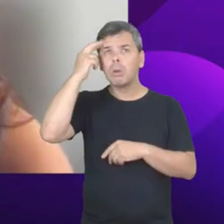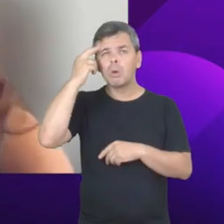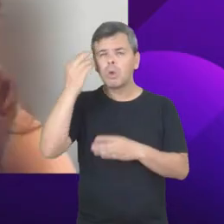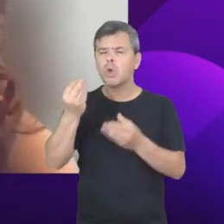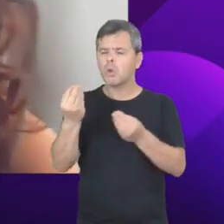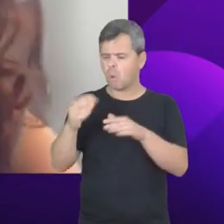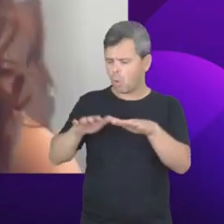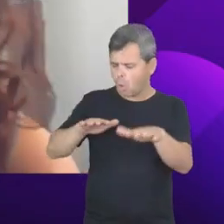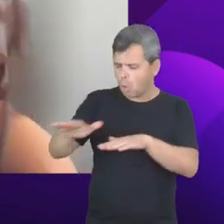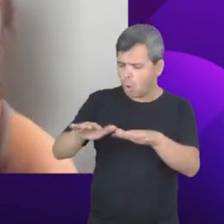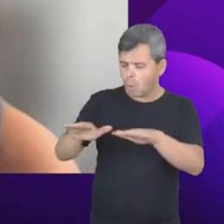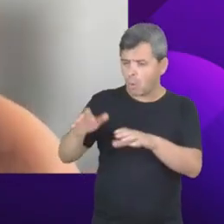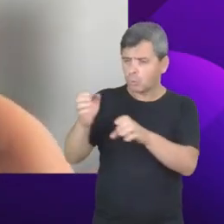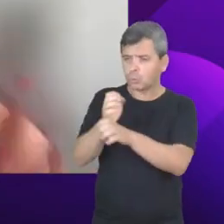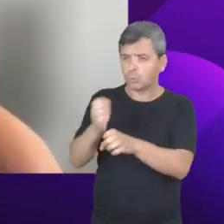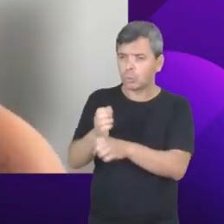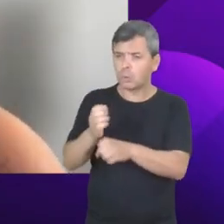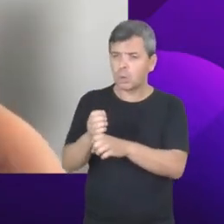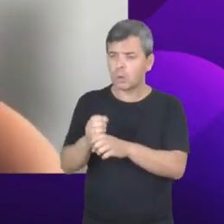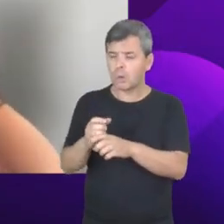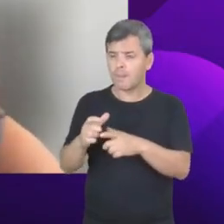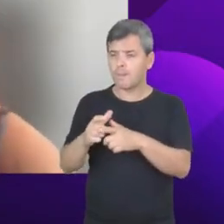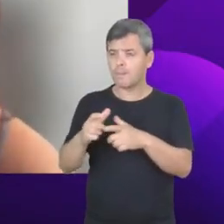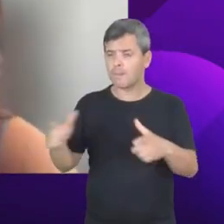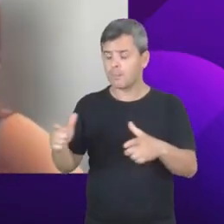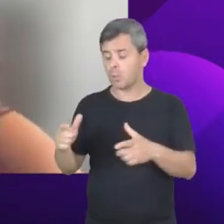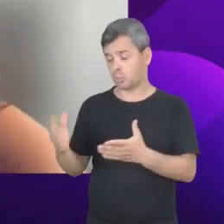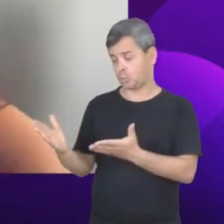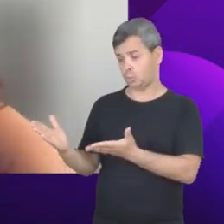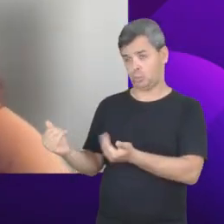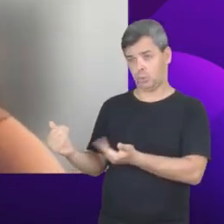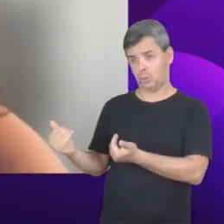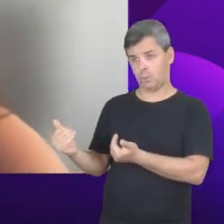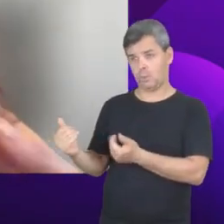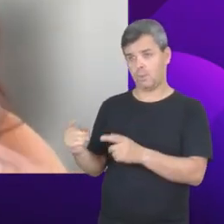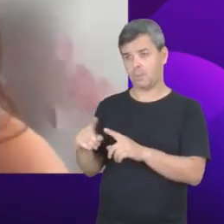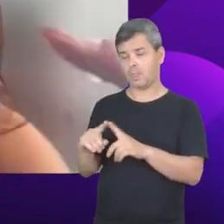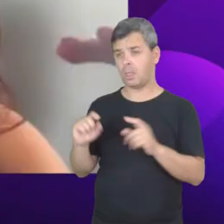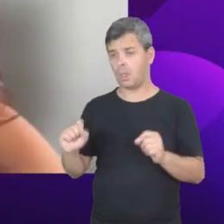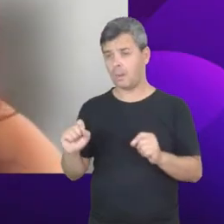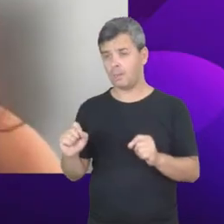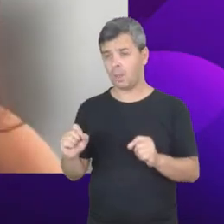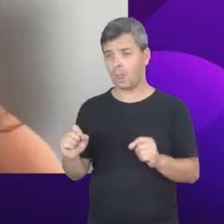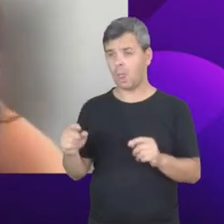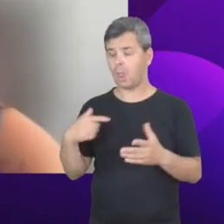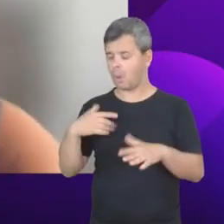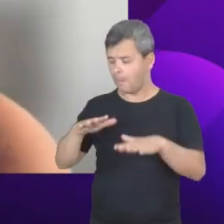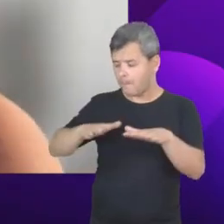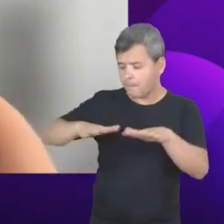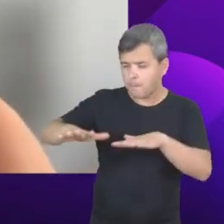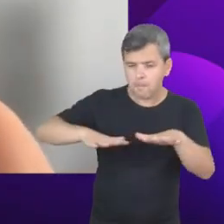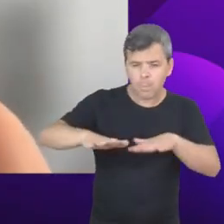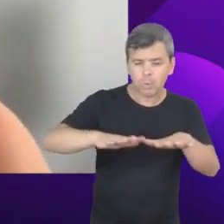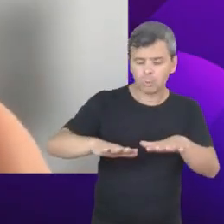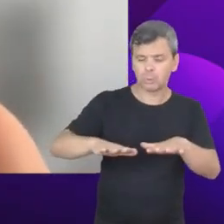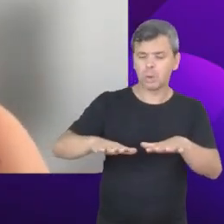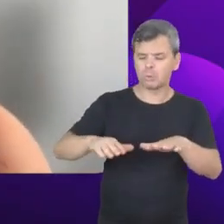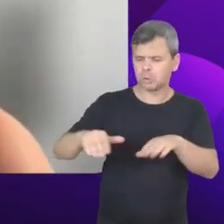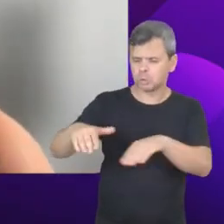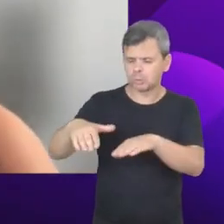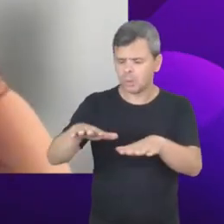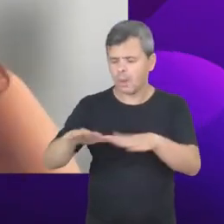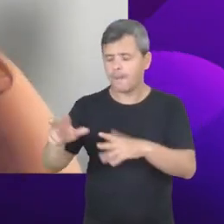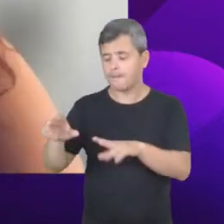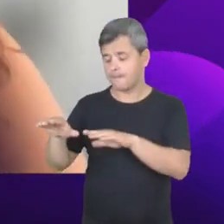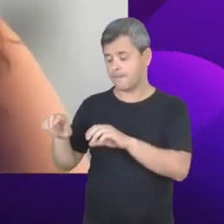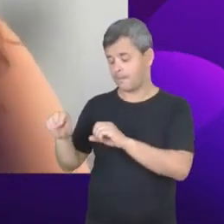um movimento que é construído, em sua maioria, por jovens, e que acaba movimentando a juventude a partir da